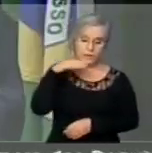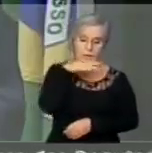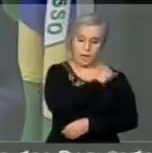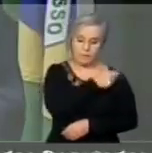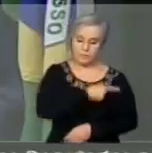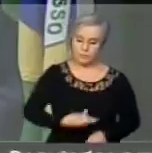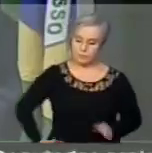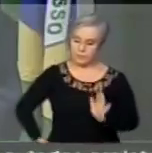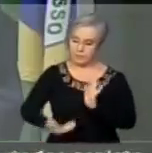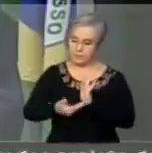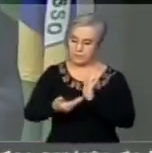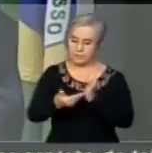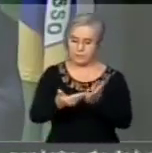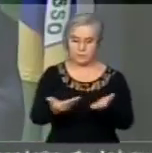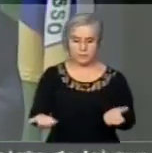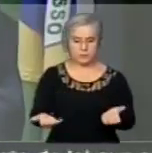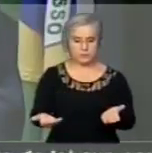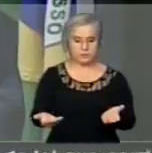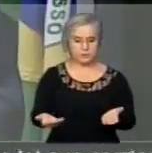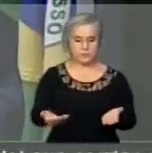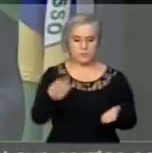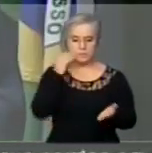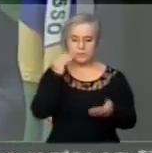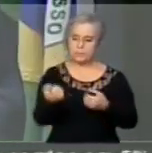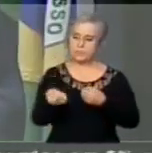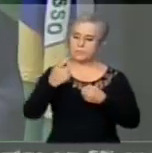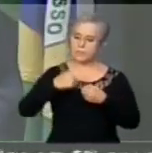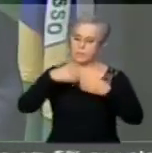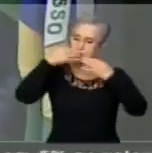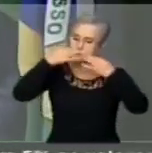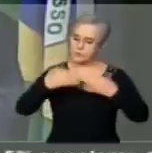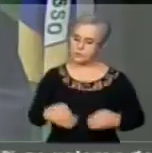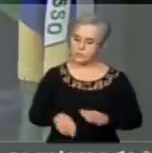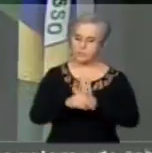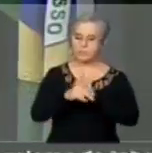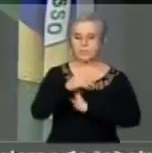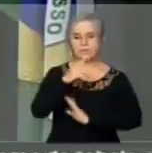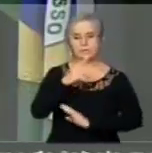presidente desse poder, a fim de resgatar a dignidade da Câmara dos Deputados.